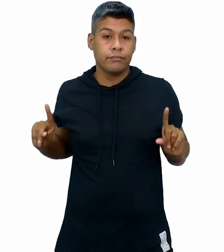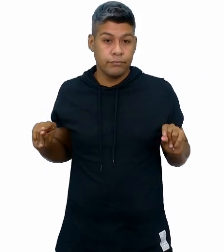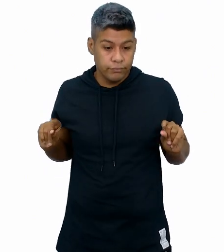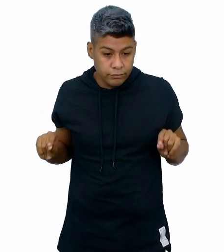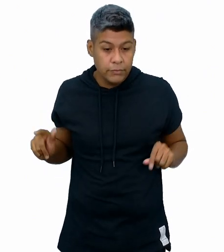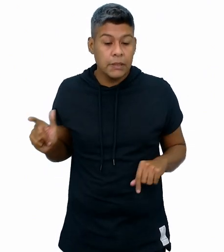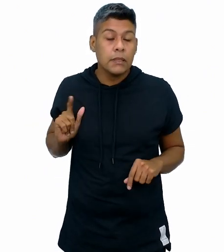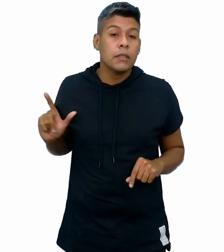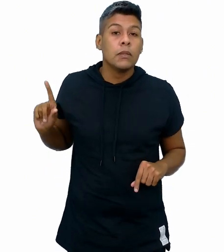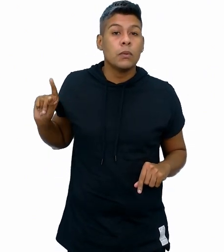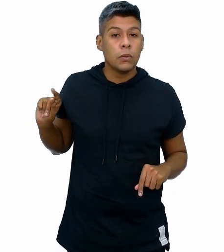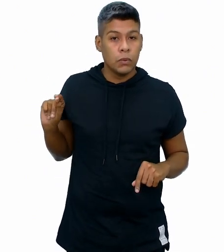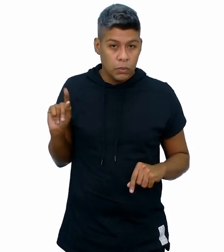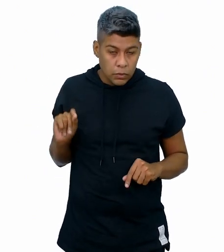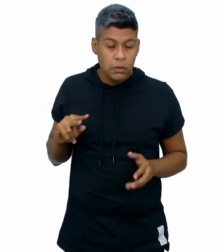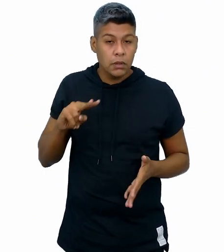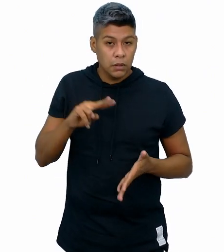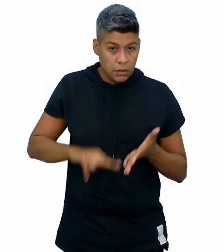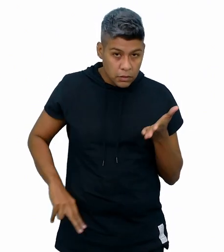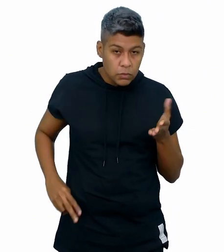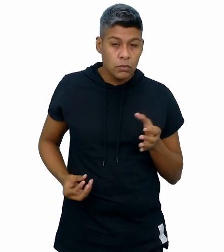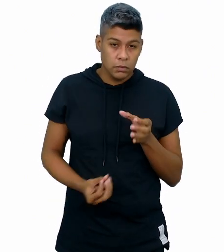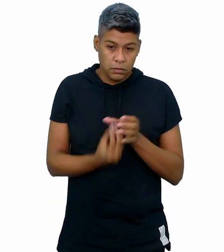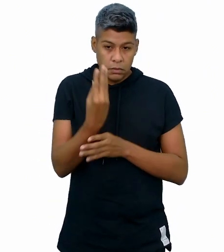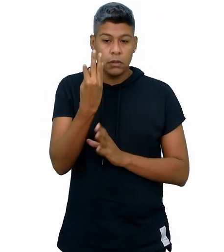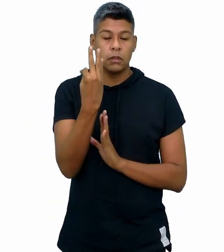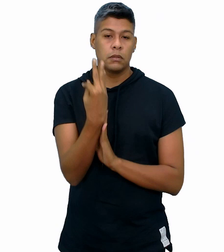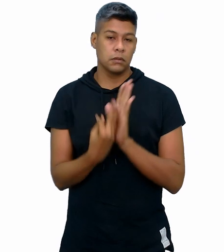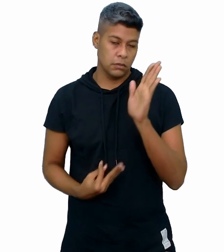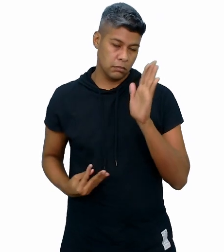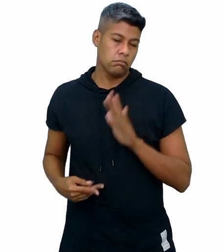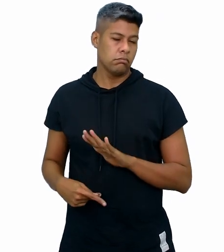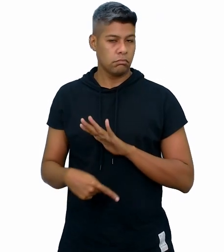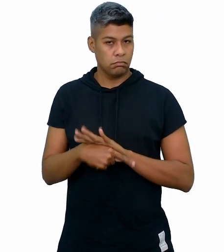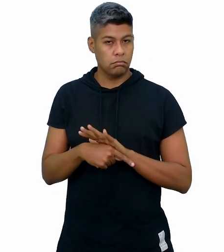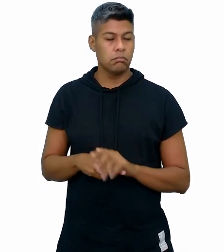ela traz, né, a leitura e a produção de maneira